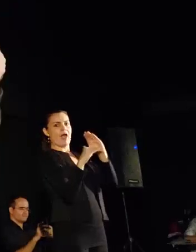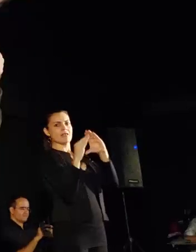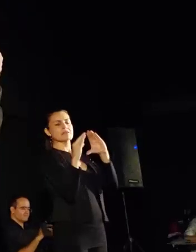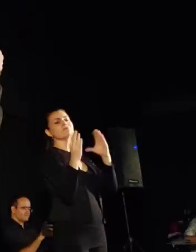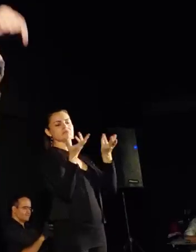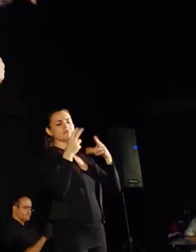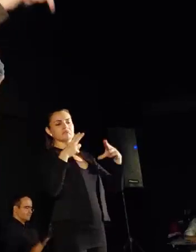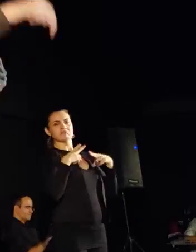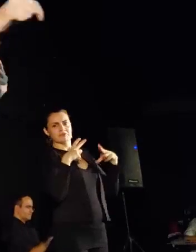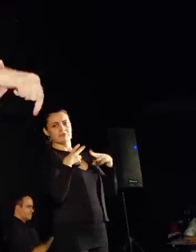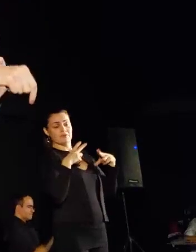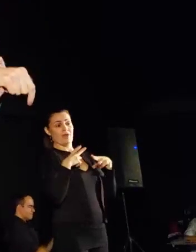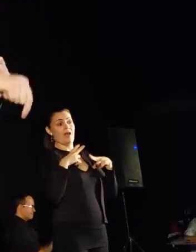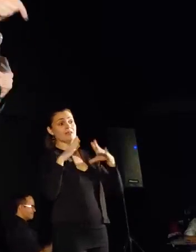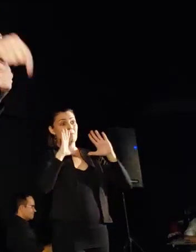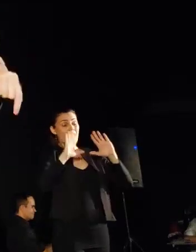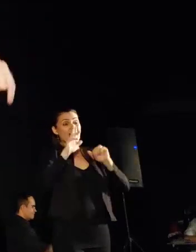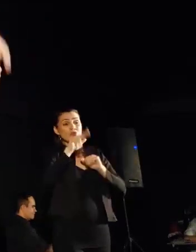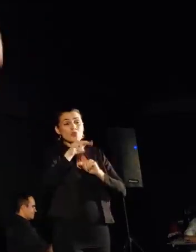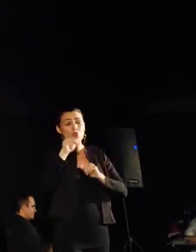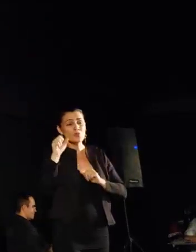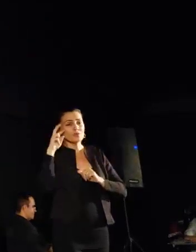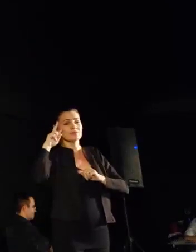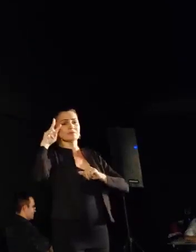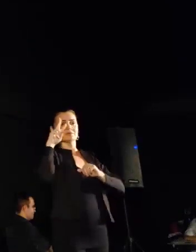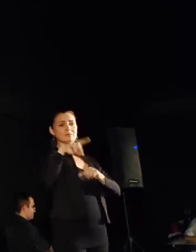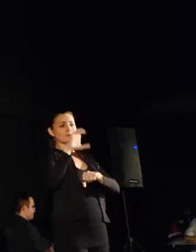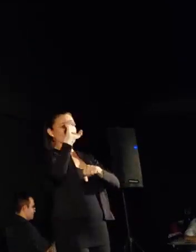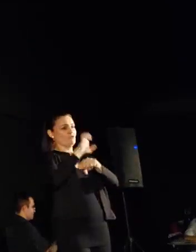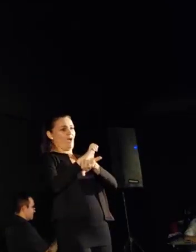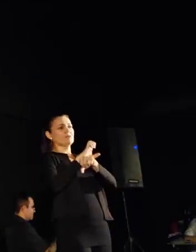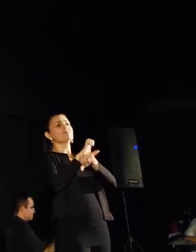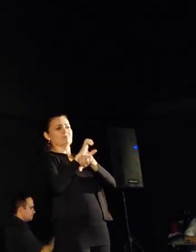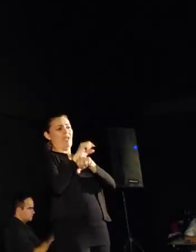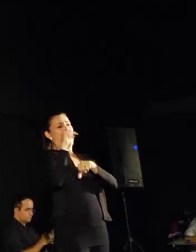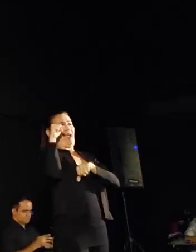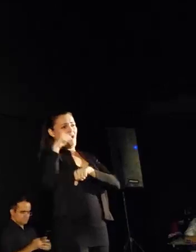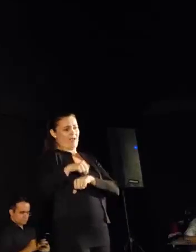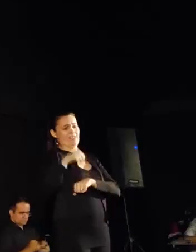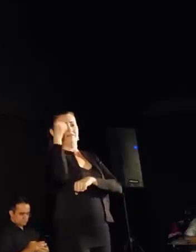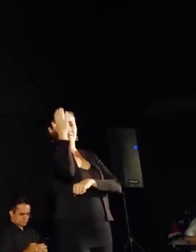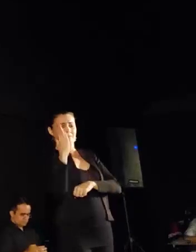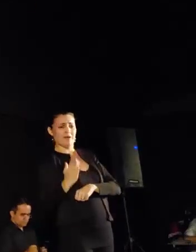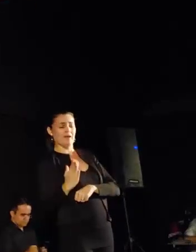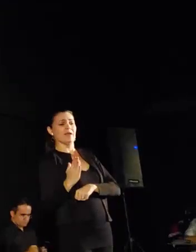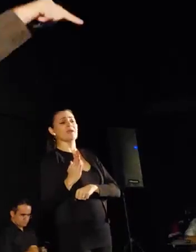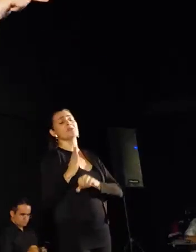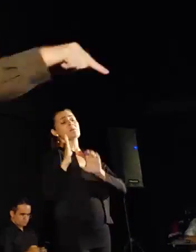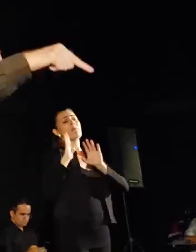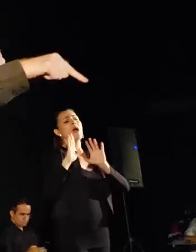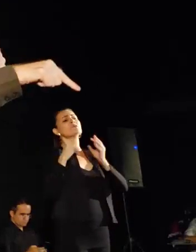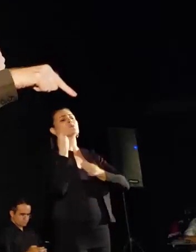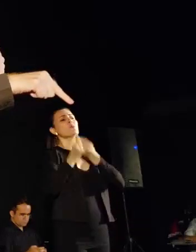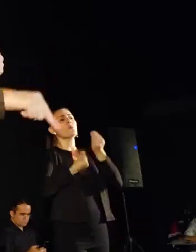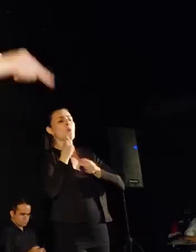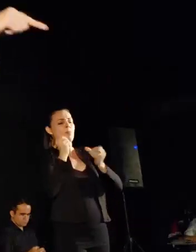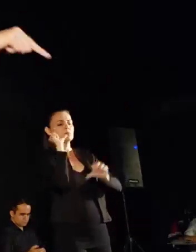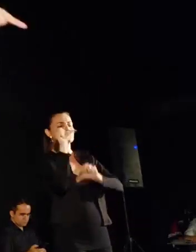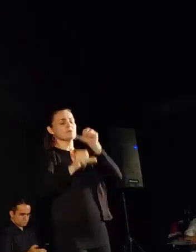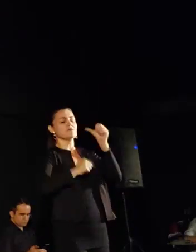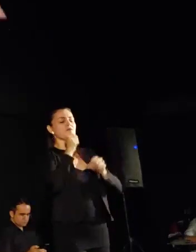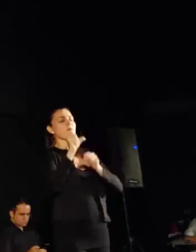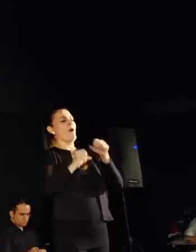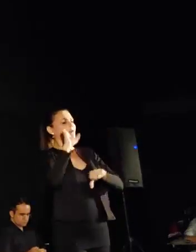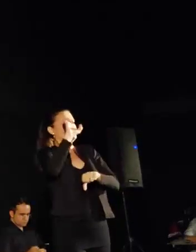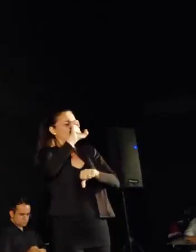vimos um Estado público nesse país. Nunca, nunca. Agora, o fato é, nós vamos então transformar esse Estado em um Estado público. Um Estado